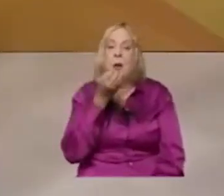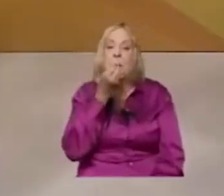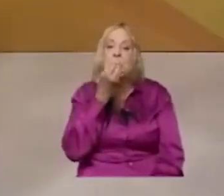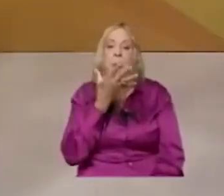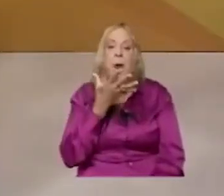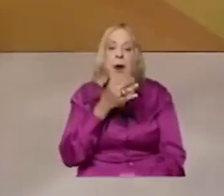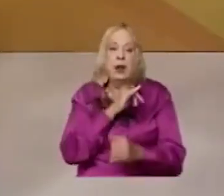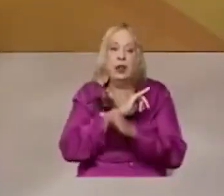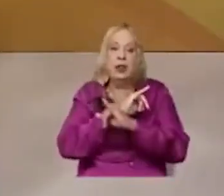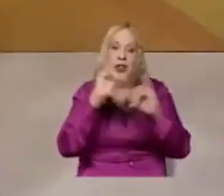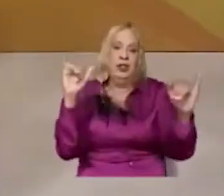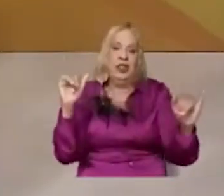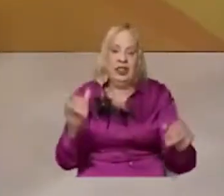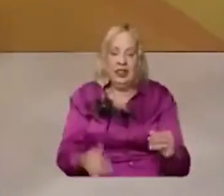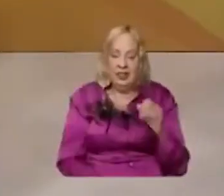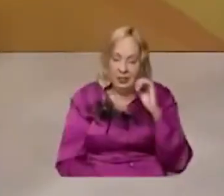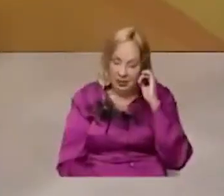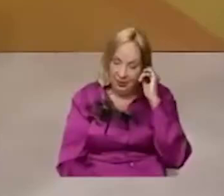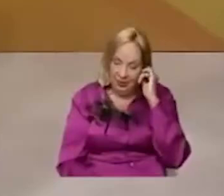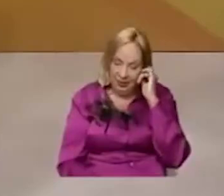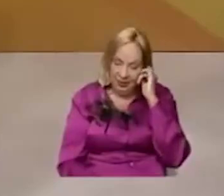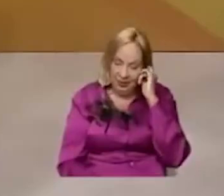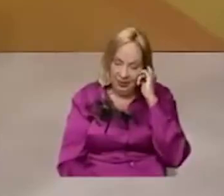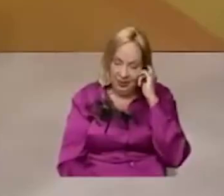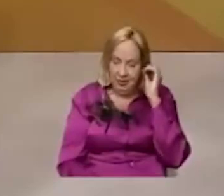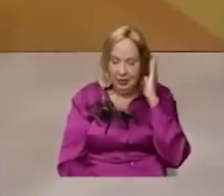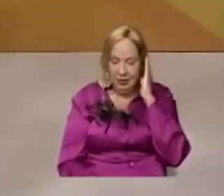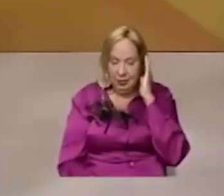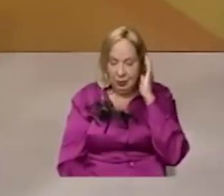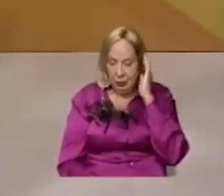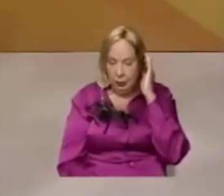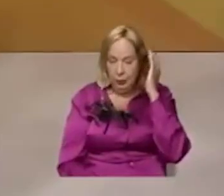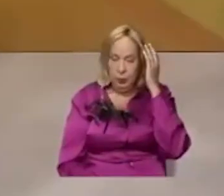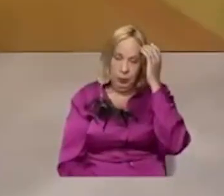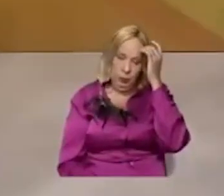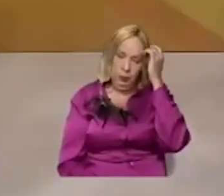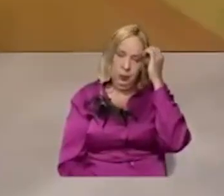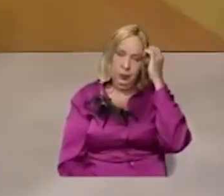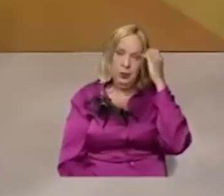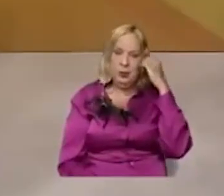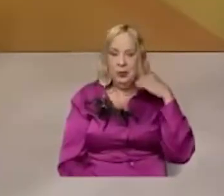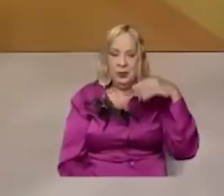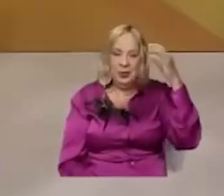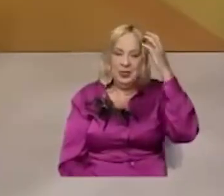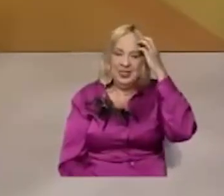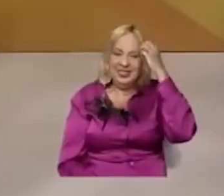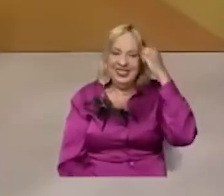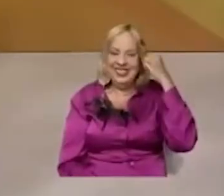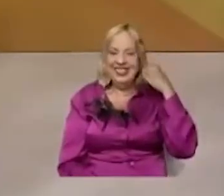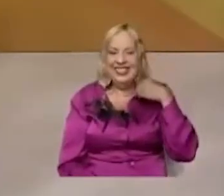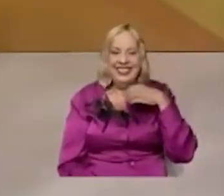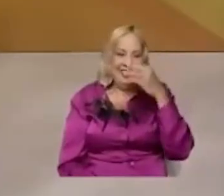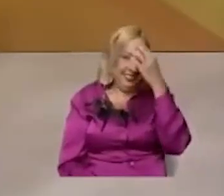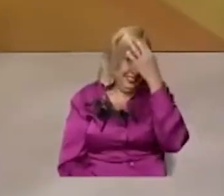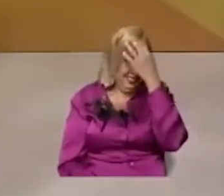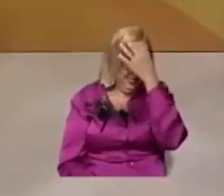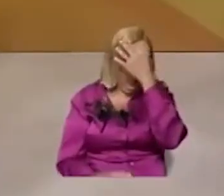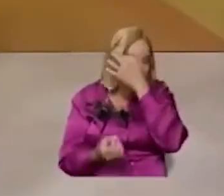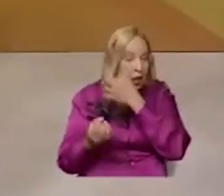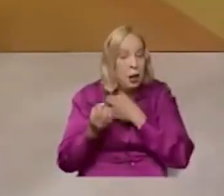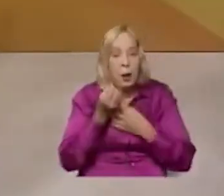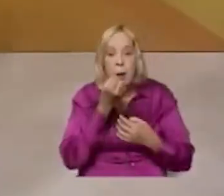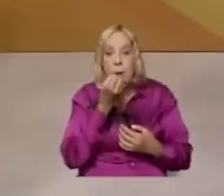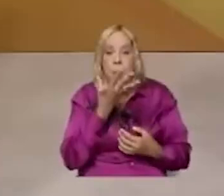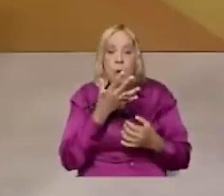novas. É, né? Bom, viu? Eu vou te falar. Essa é a nossa missão aqui também. Eu adoro, né? Porque dar boas notícias é simplesmente fantástico,